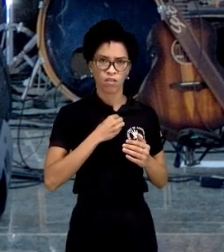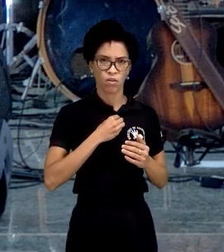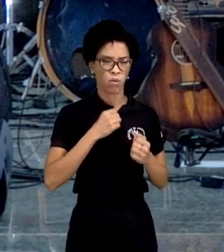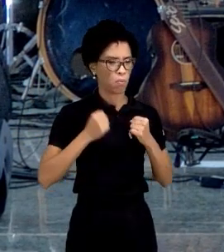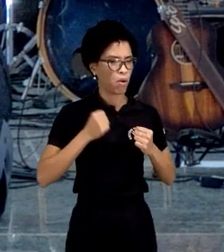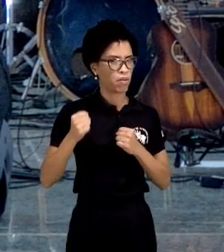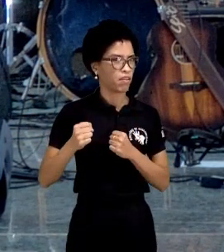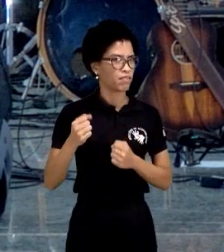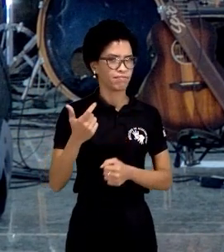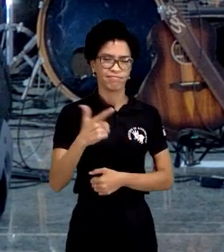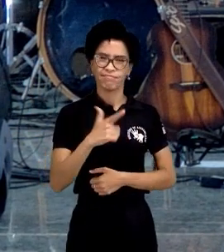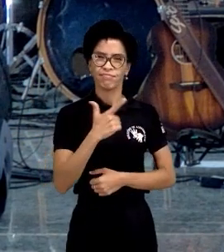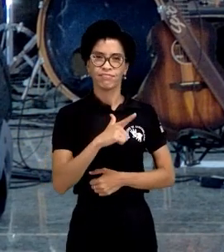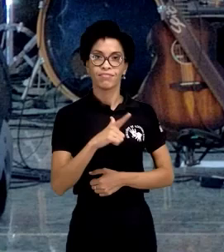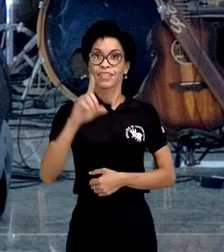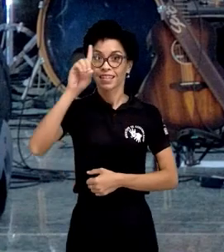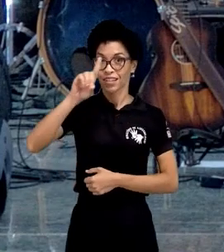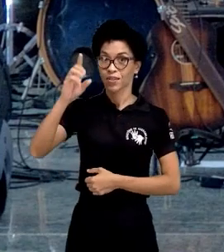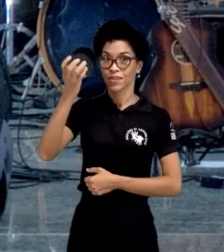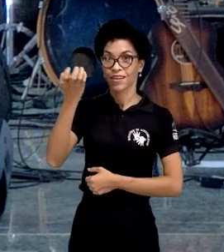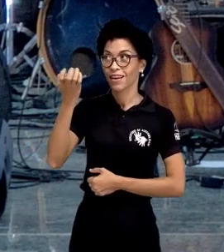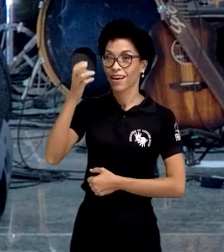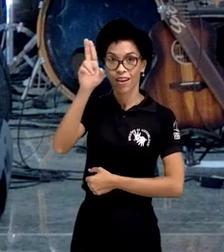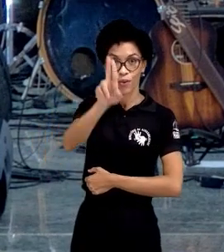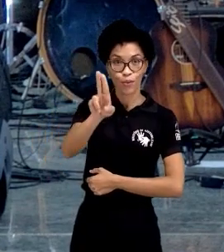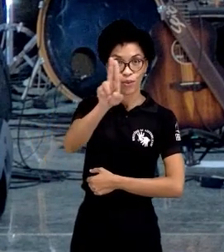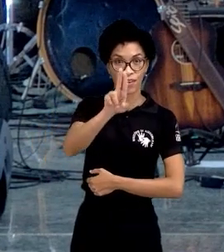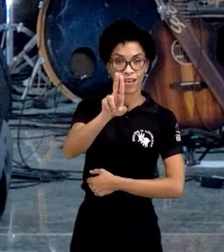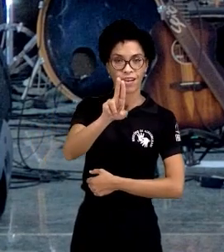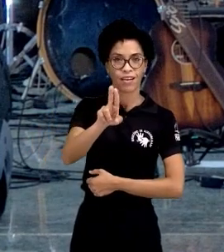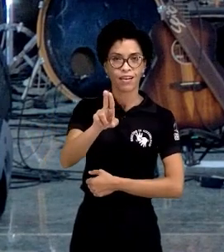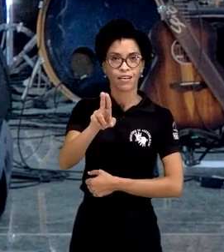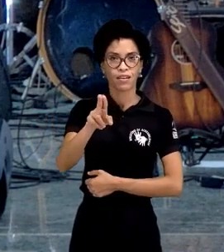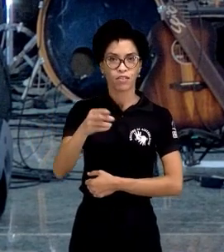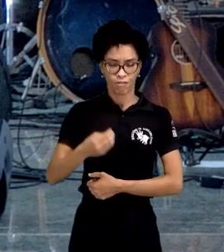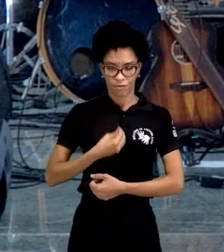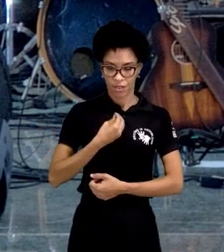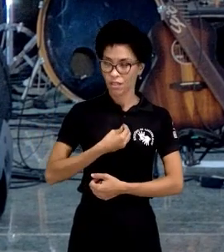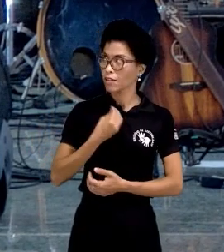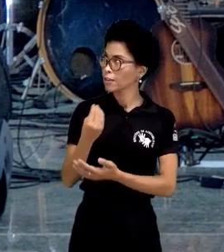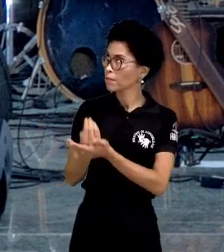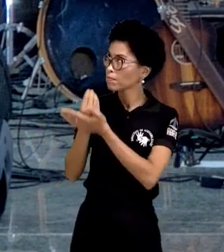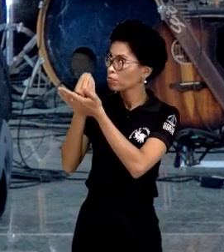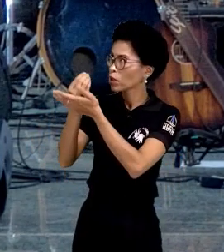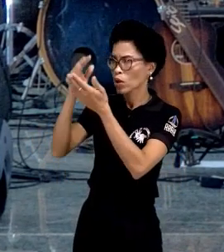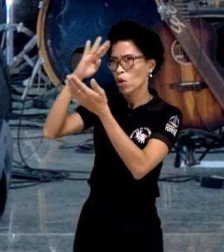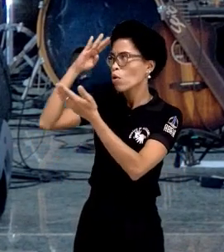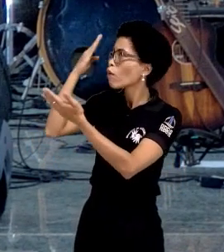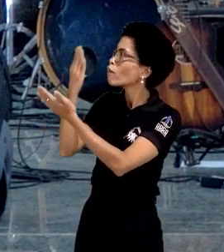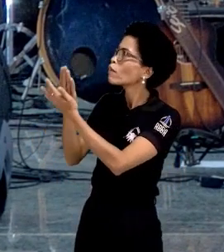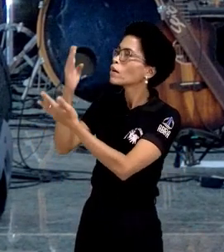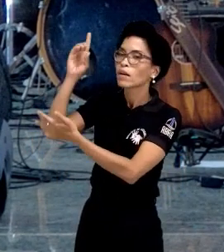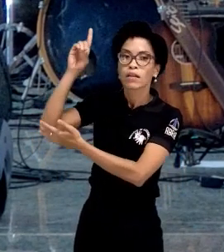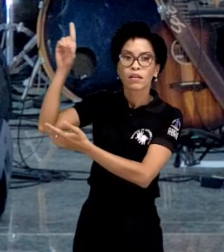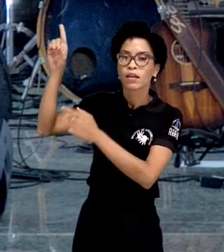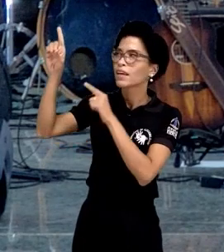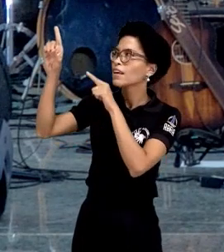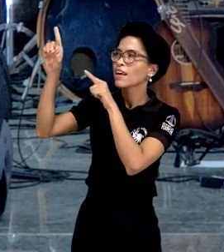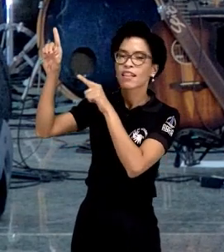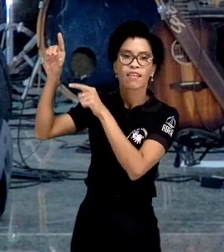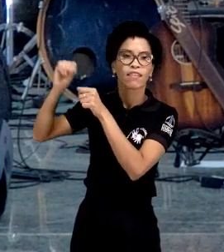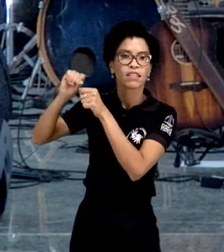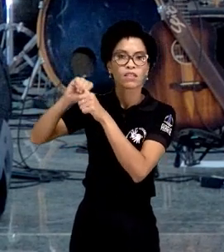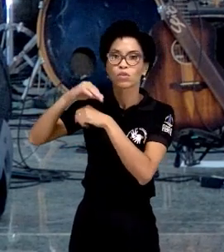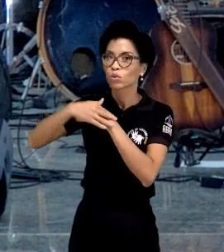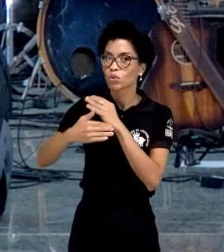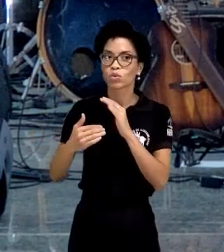Senhor. Confia nele. E o mais Ele fará. Amém. Salmo 37,